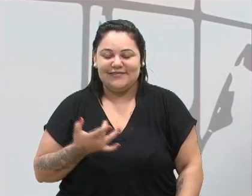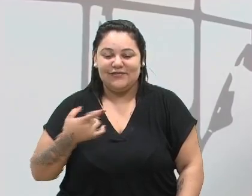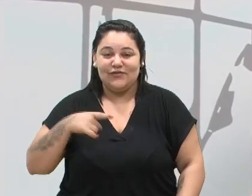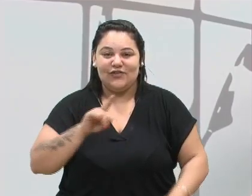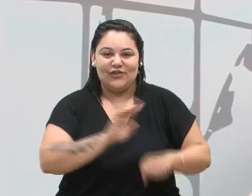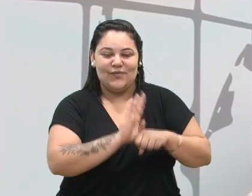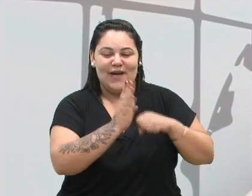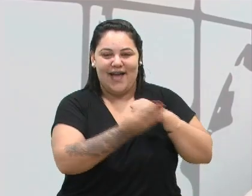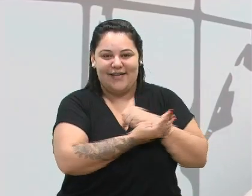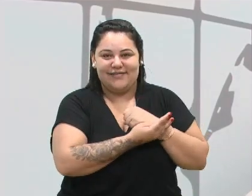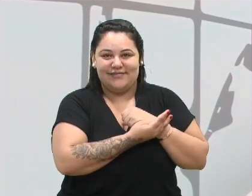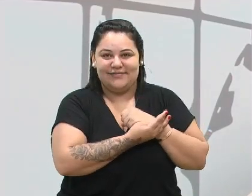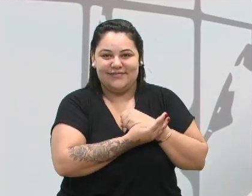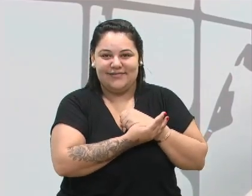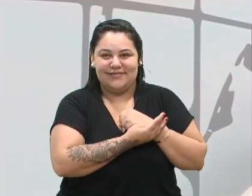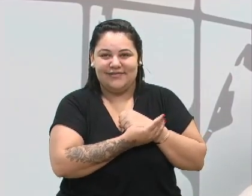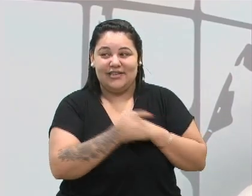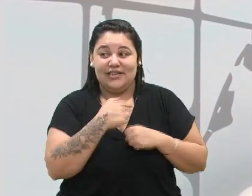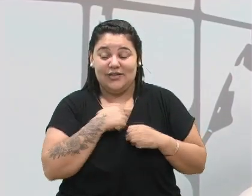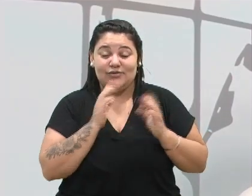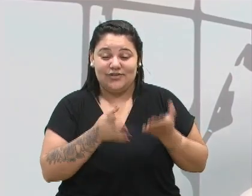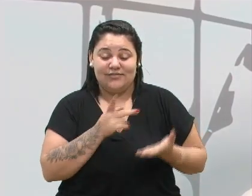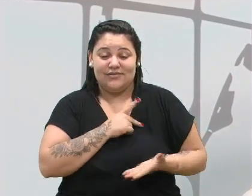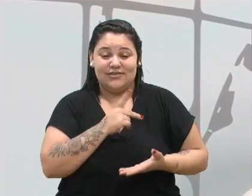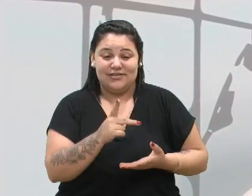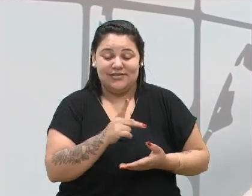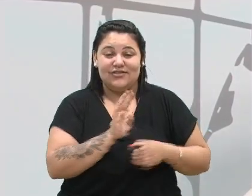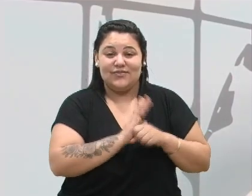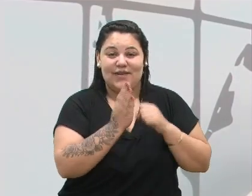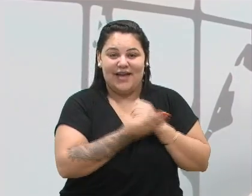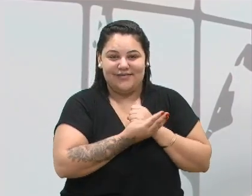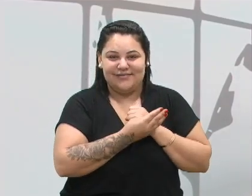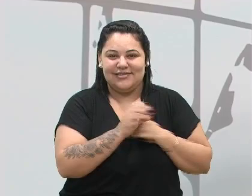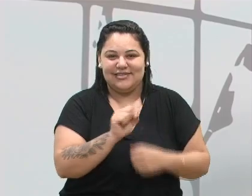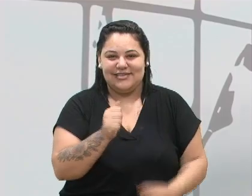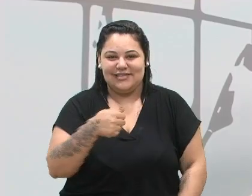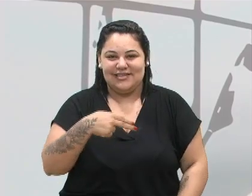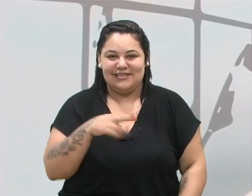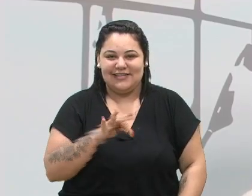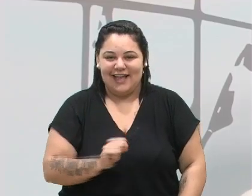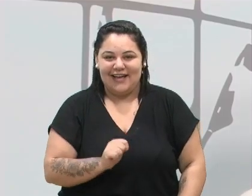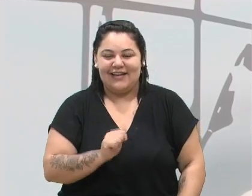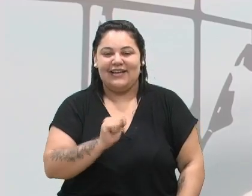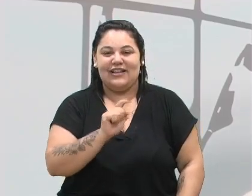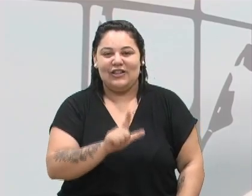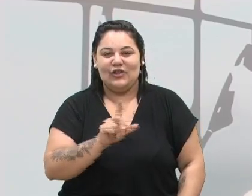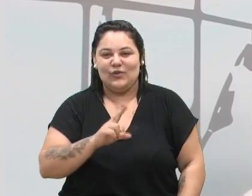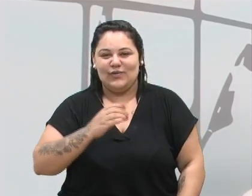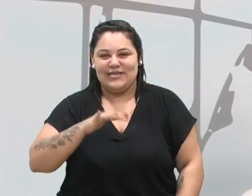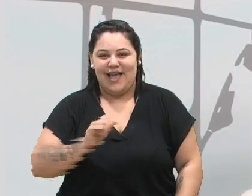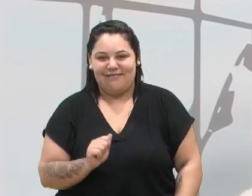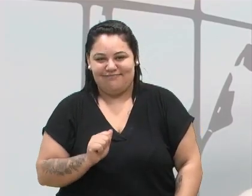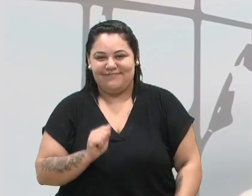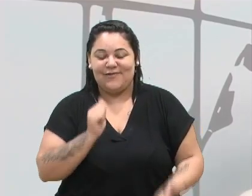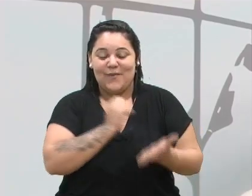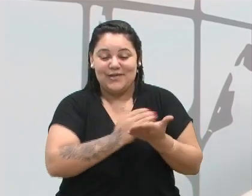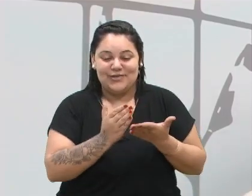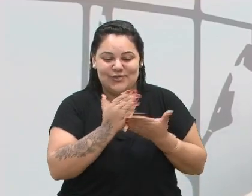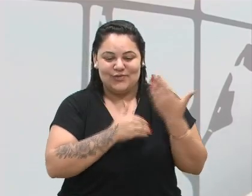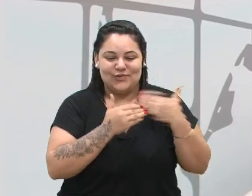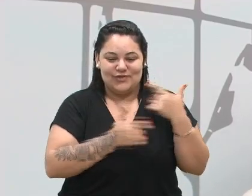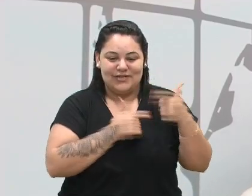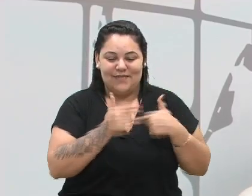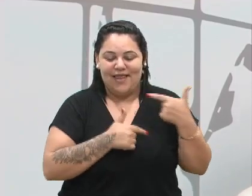onde eu fui presidente de bairro, no bairro Santa Lúcia, iniciou toda essa operação. Eu agradeço muito a